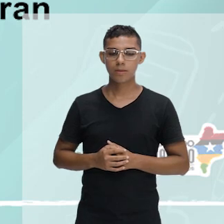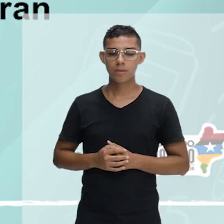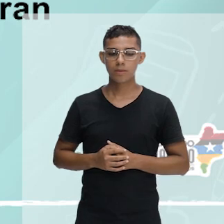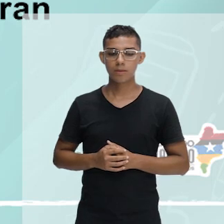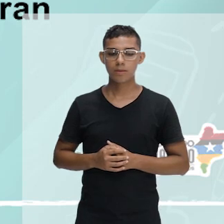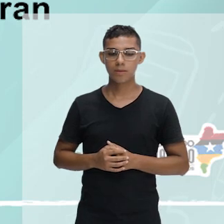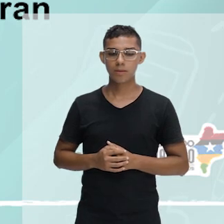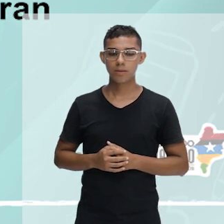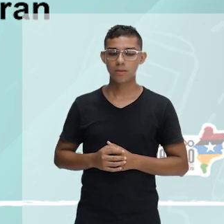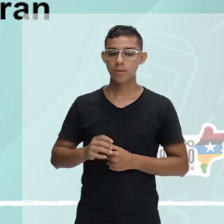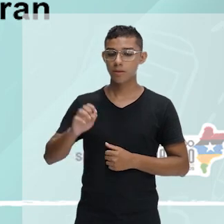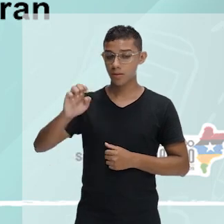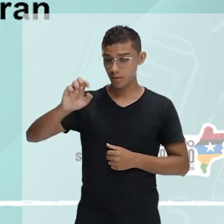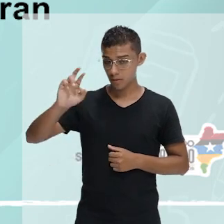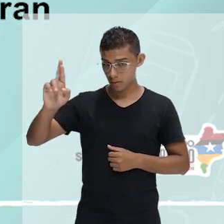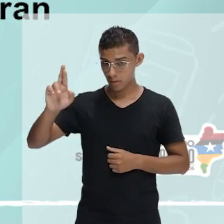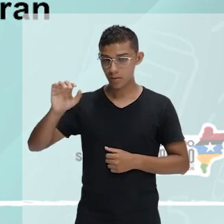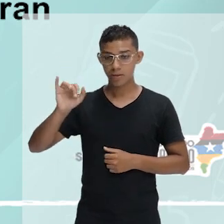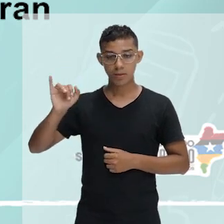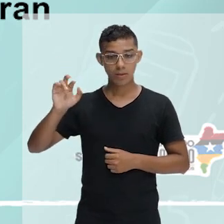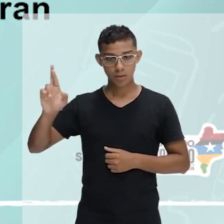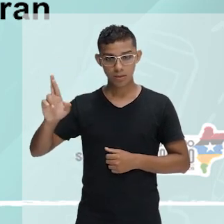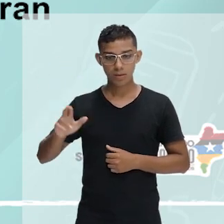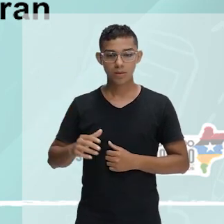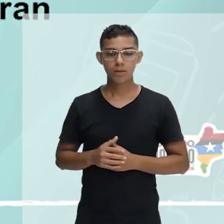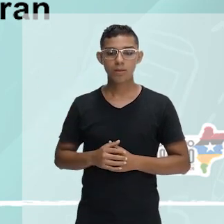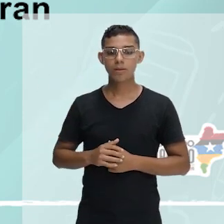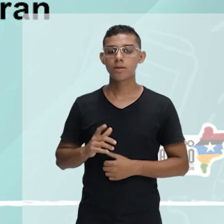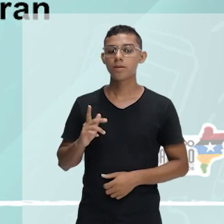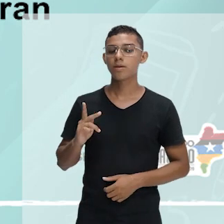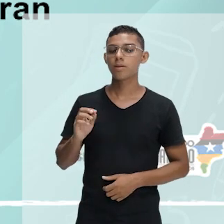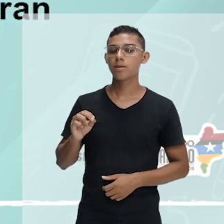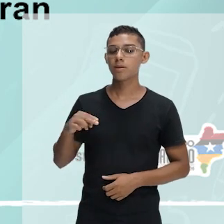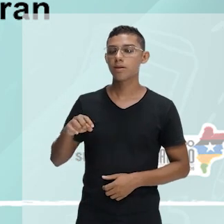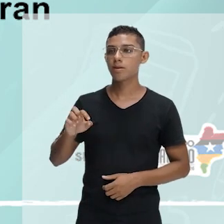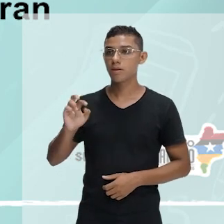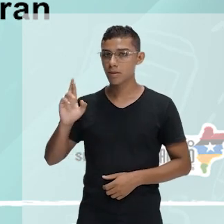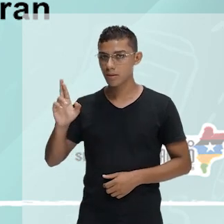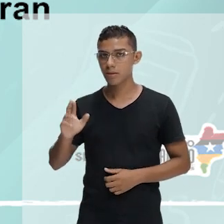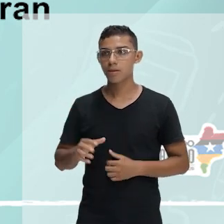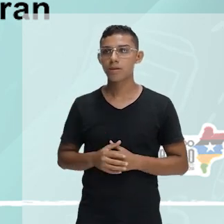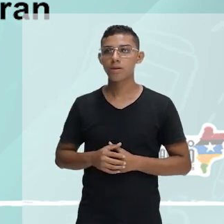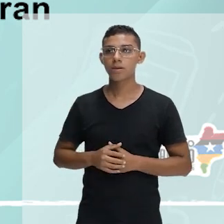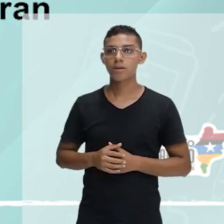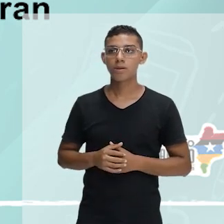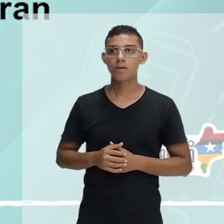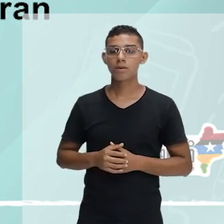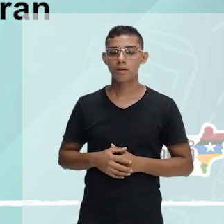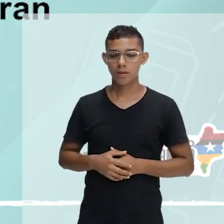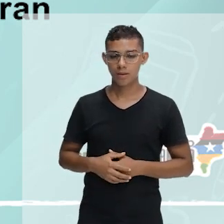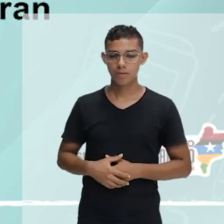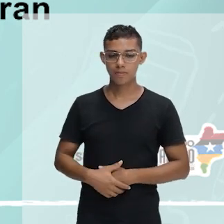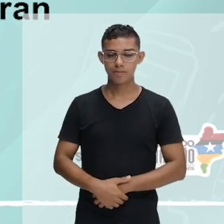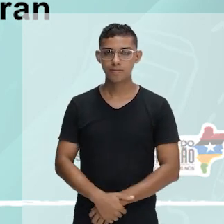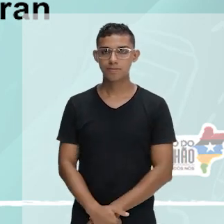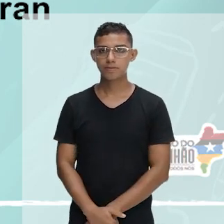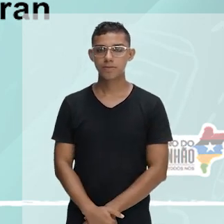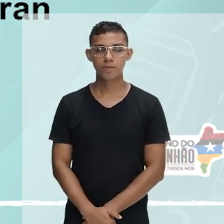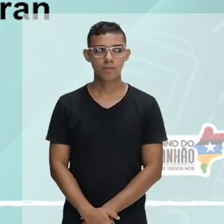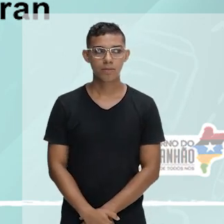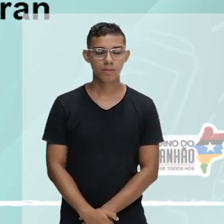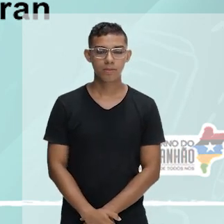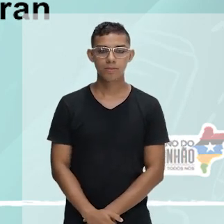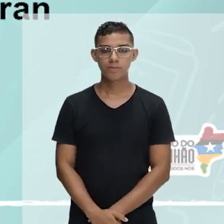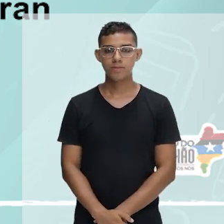terminação, ER e em IR. Como é que fica poner, que é o verbo por? Yo pusiera, tú pusieras,